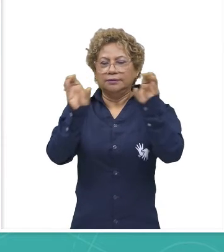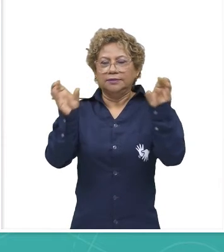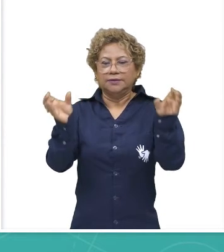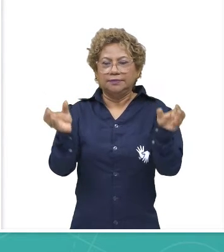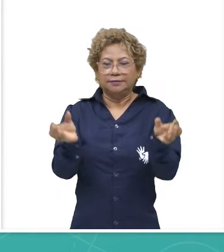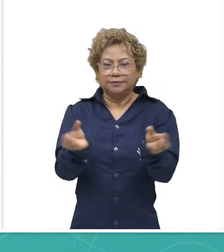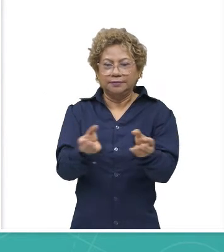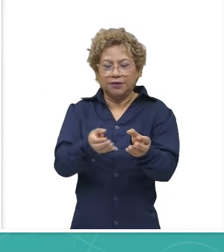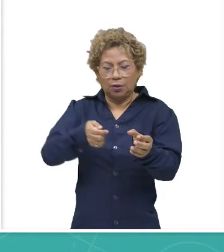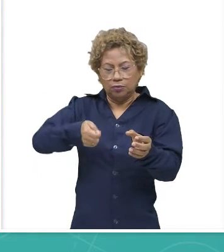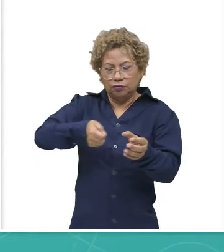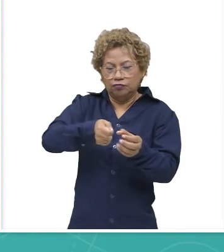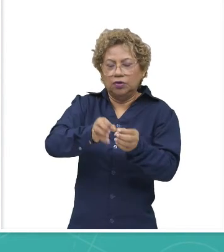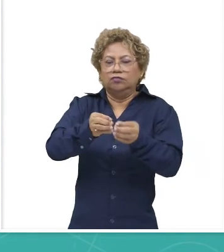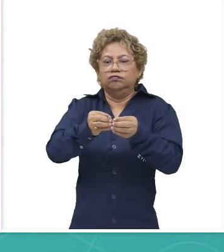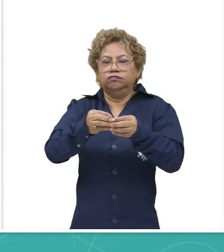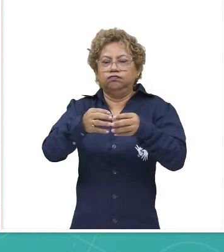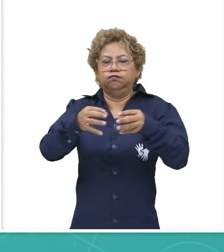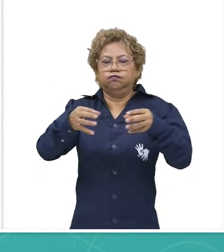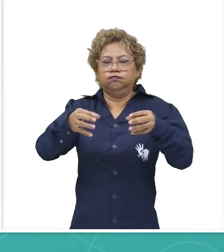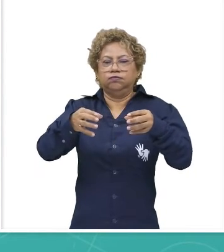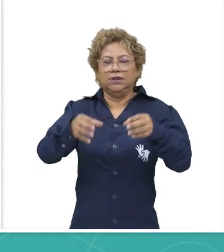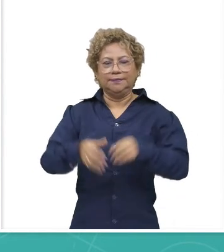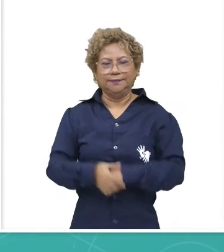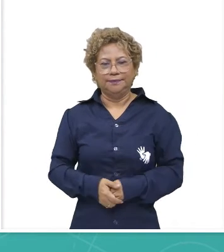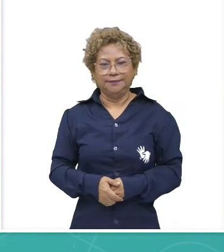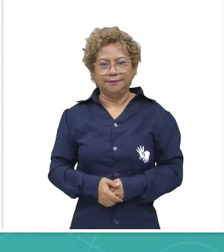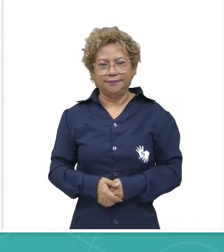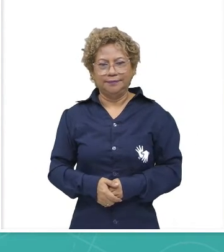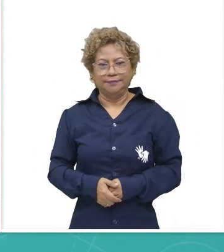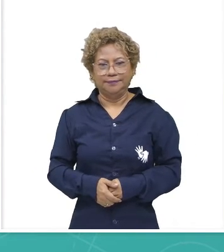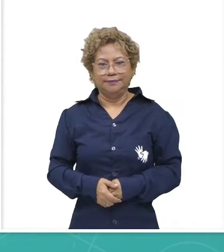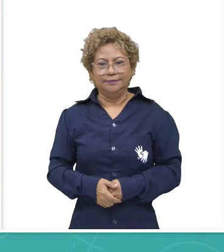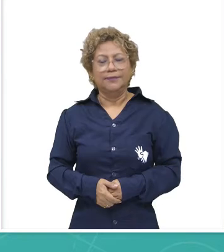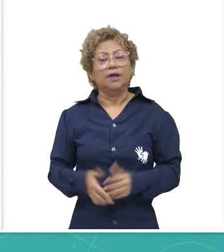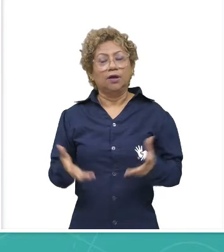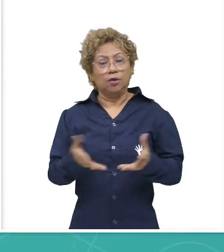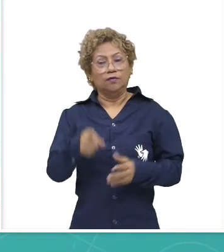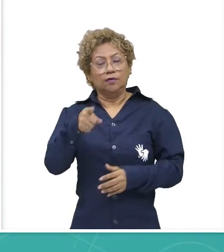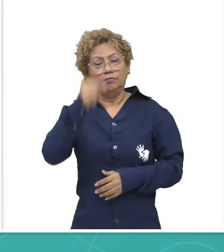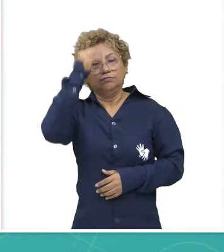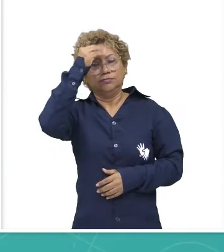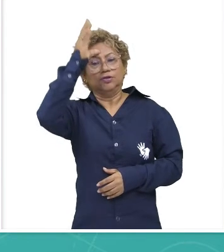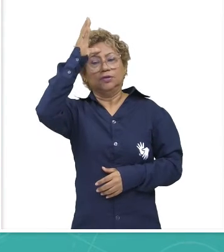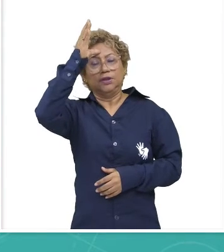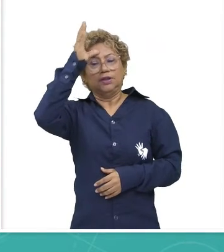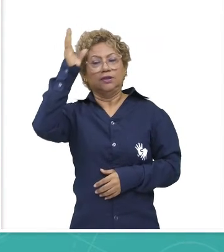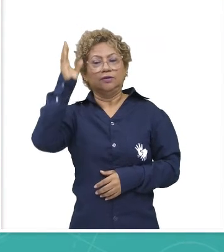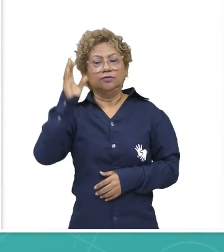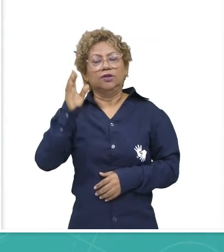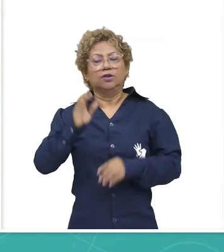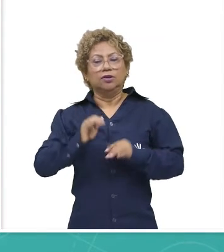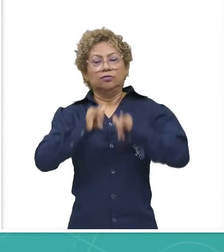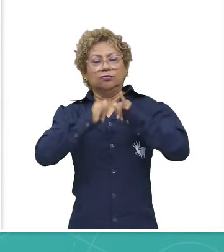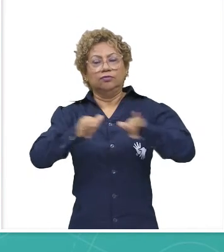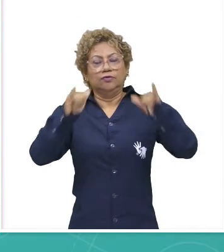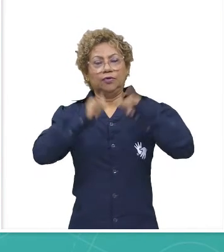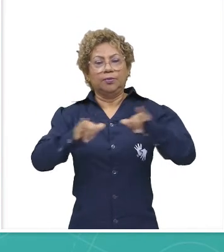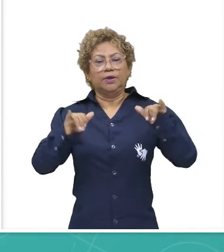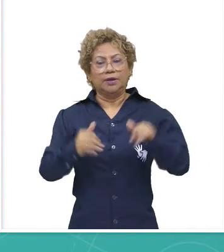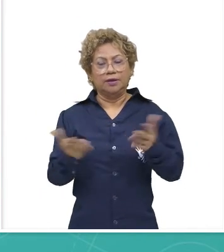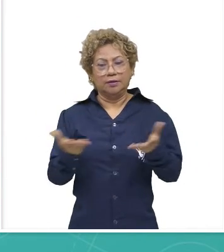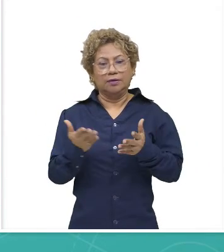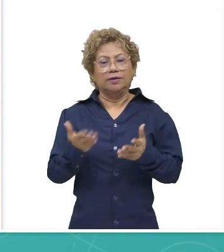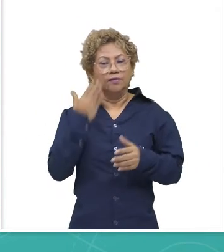exemplo de expansibilidade também. Muito bem, agora cheios de conhecimento de novas informações, vamos à nossa